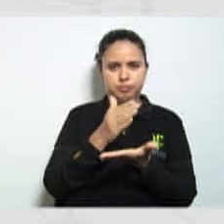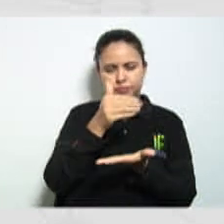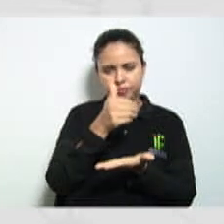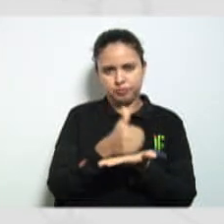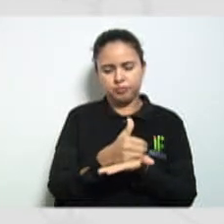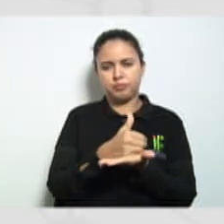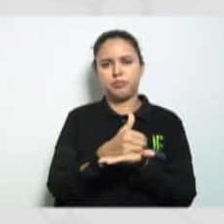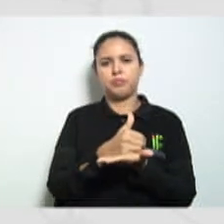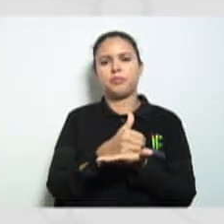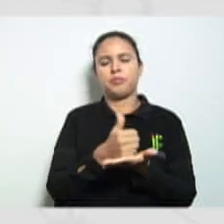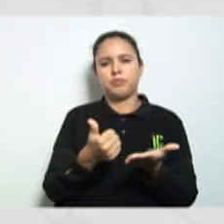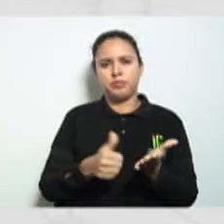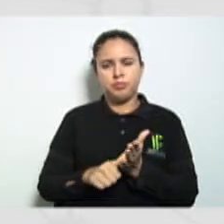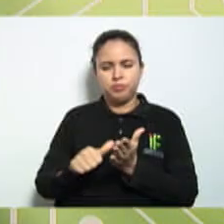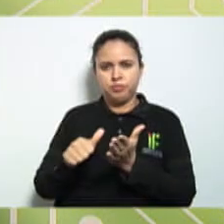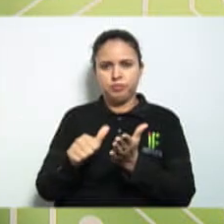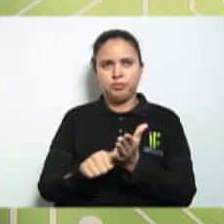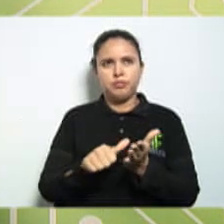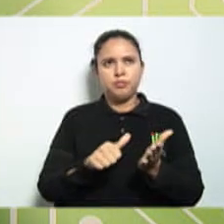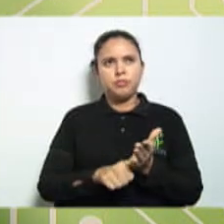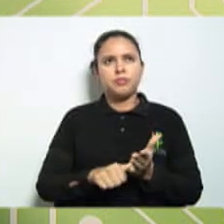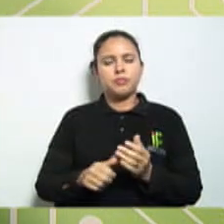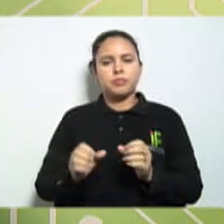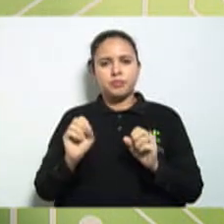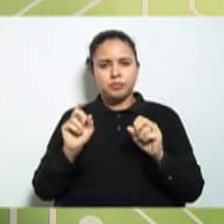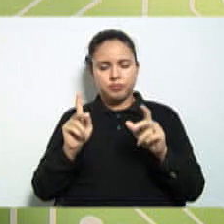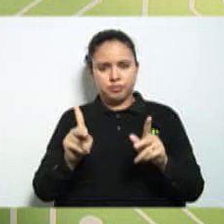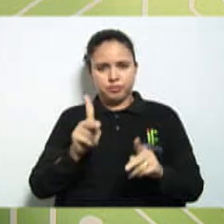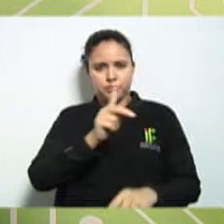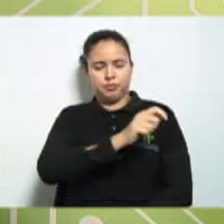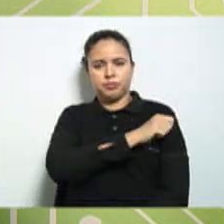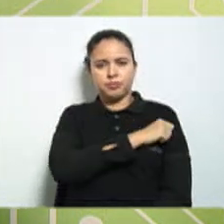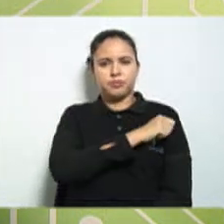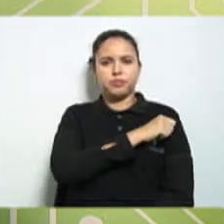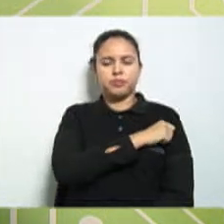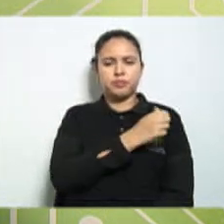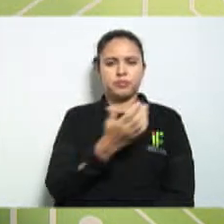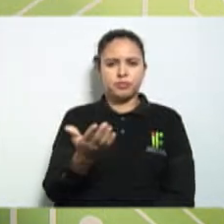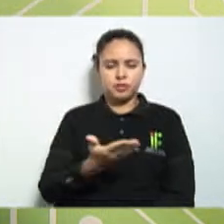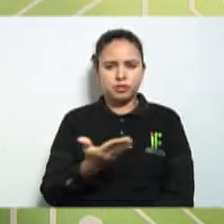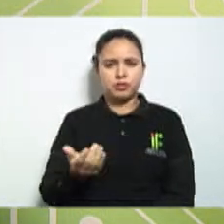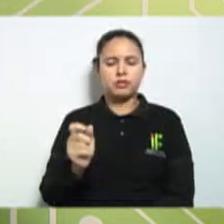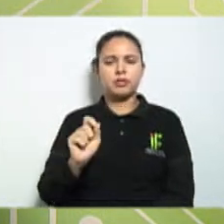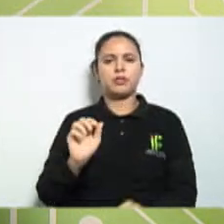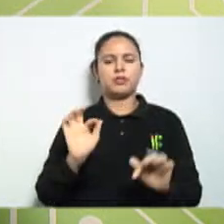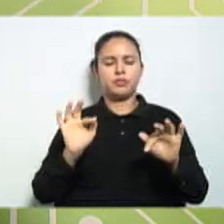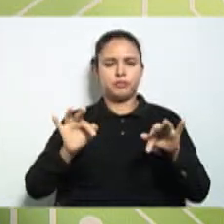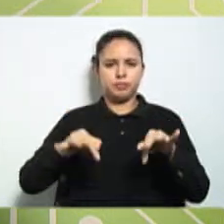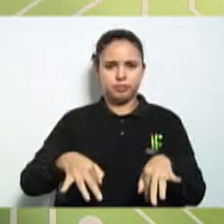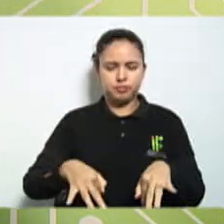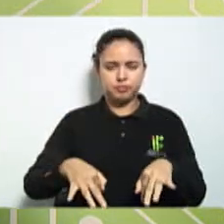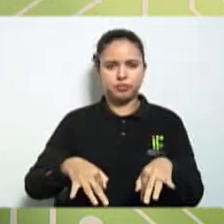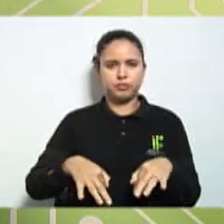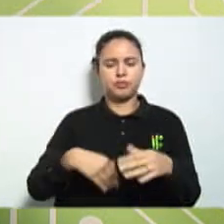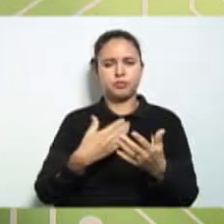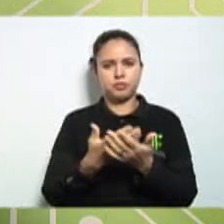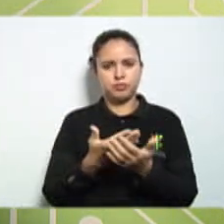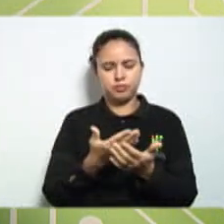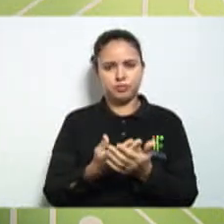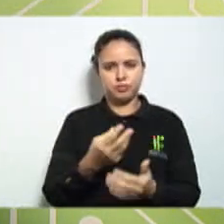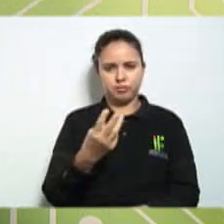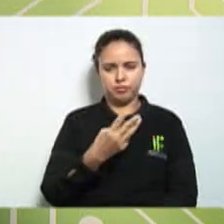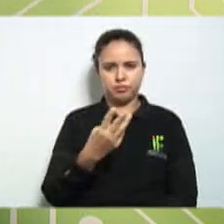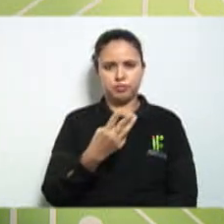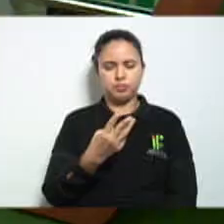seus cooperados. Ok, alunos, estamos finalizando a teleaula 3. Como é que está